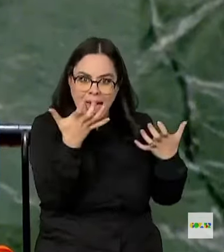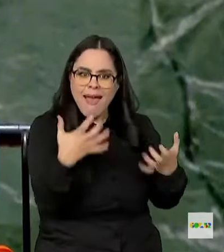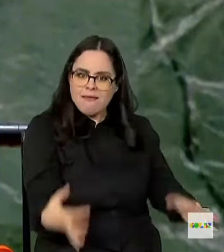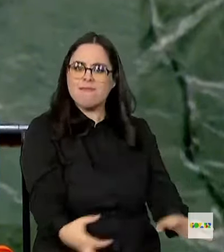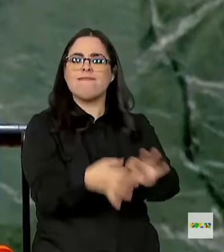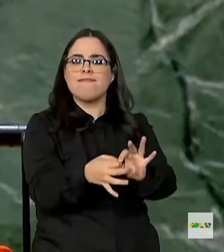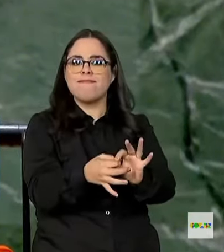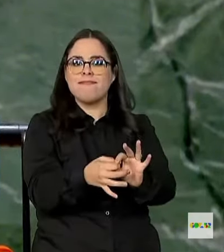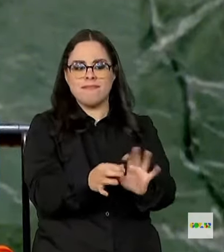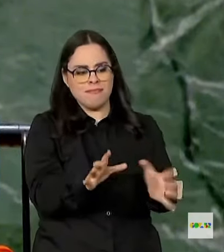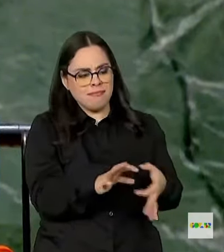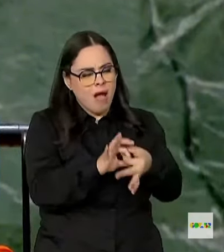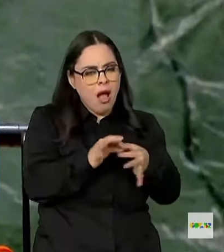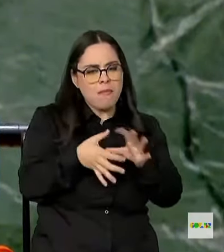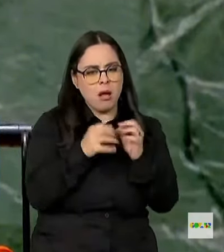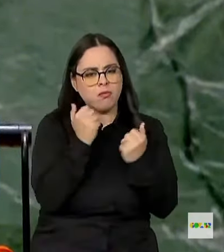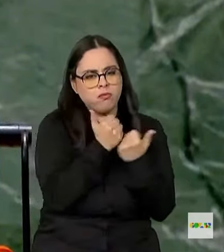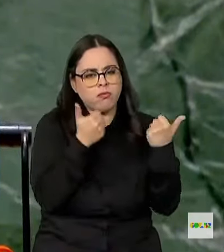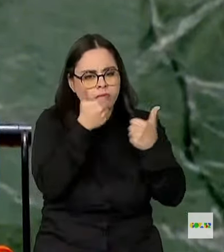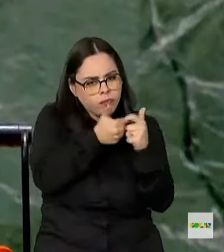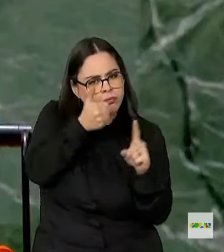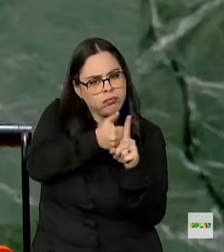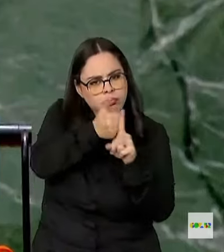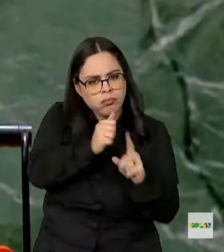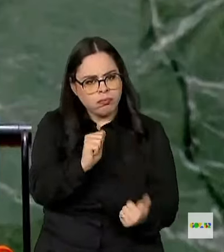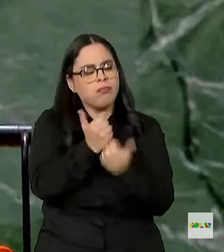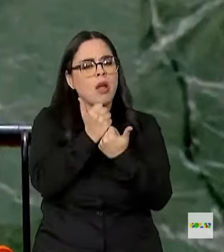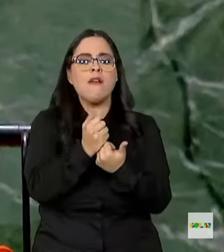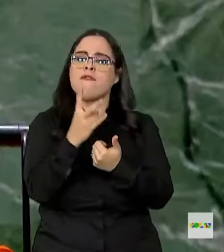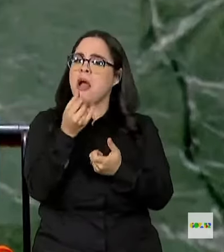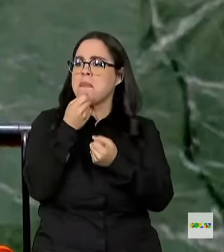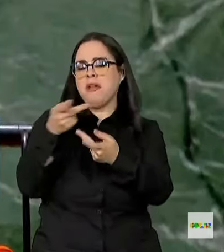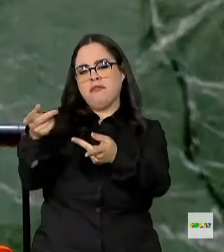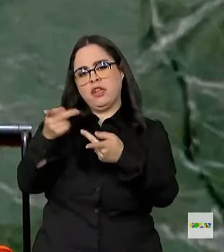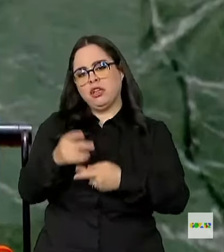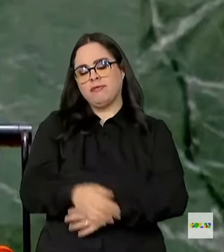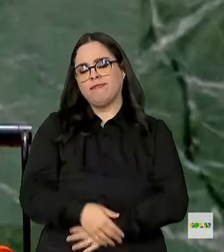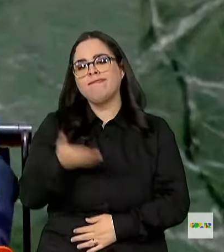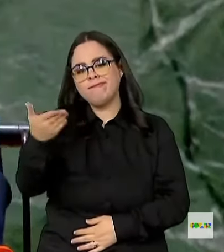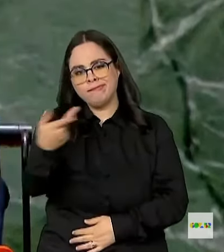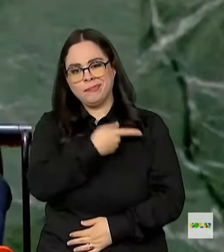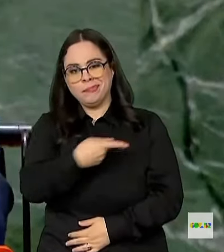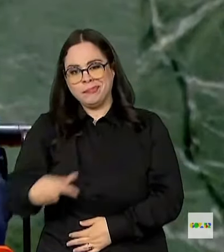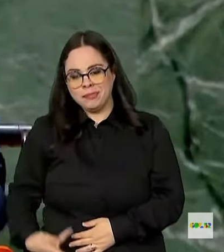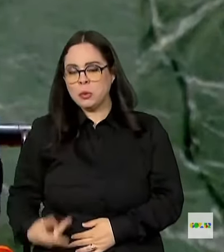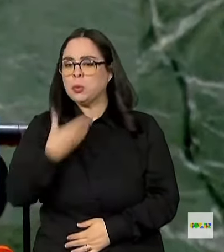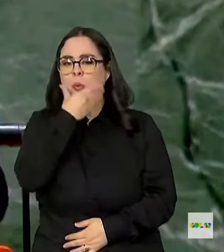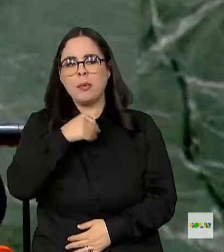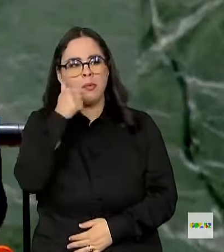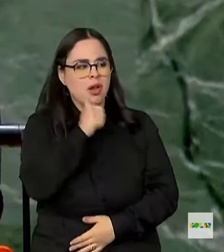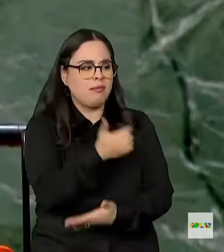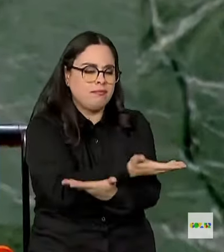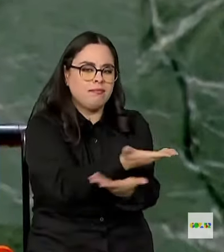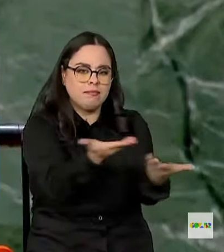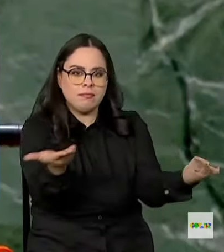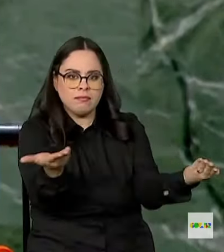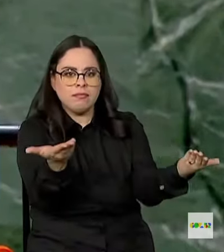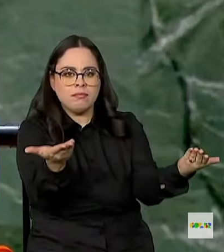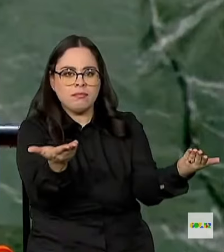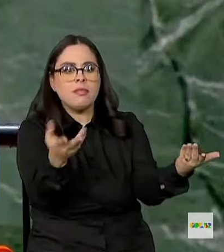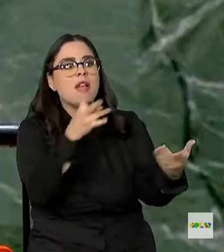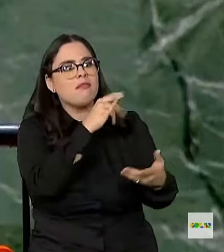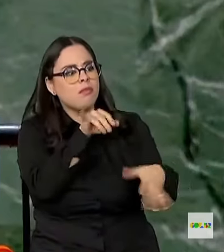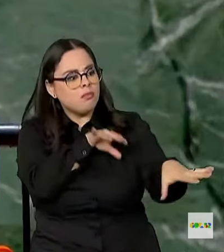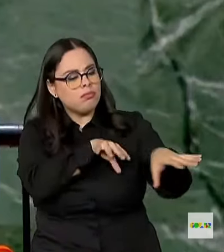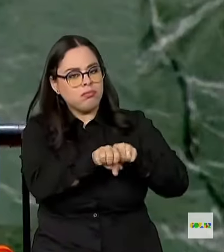esse esforço coletivo serão muito bem-vindos. Senhor presidente, senhoras e senhores, prestes a